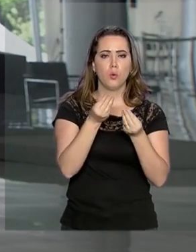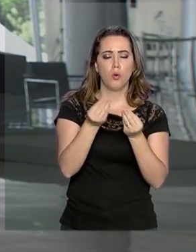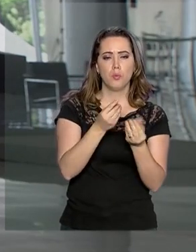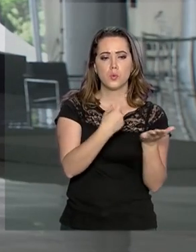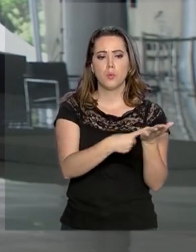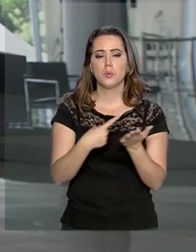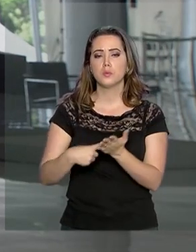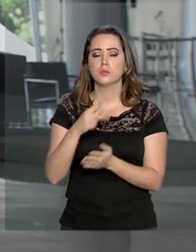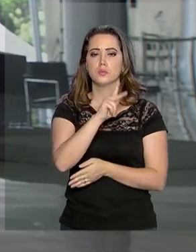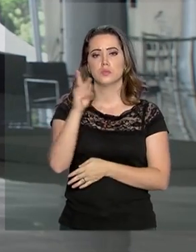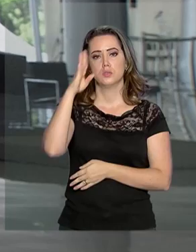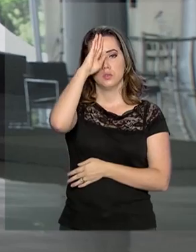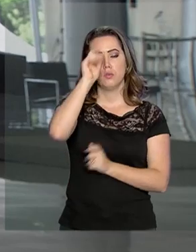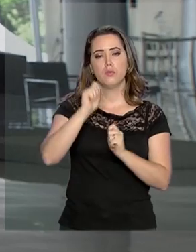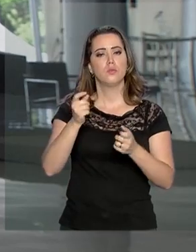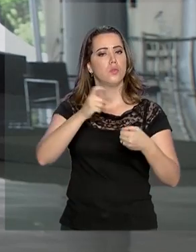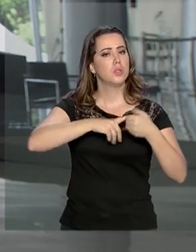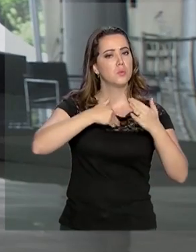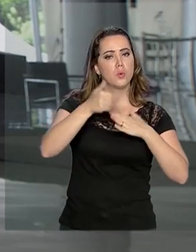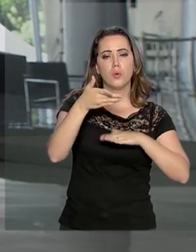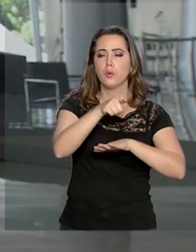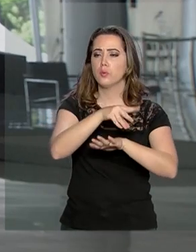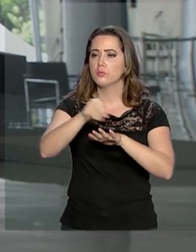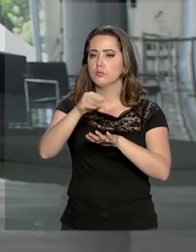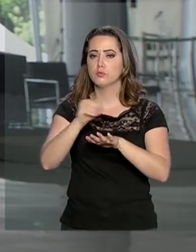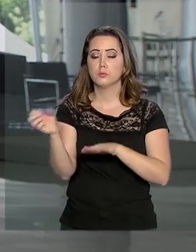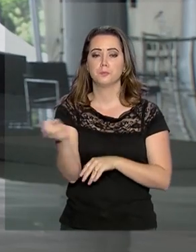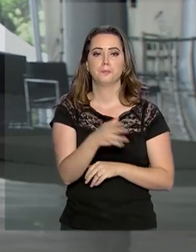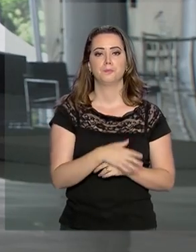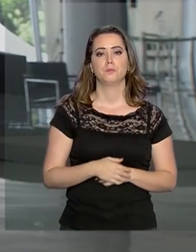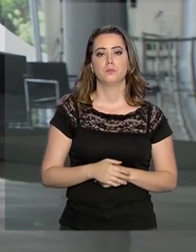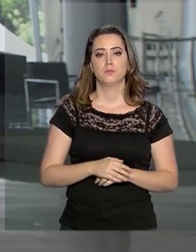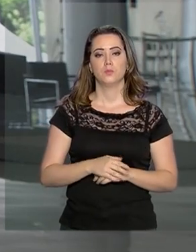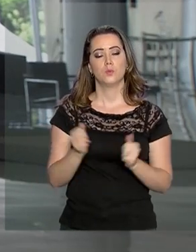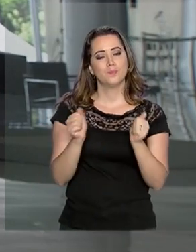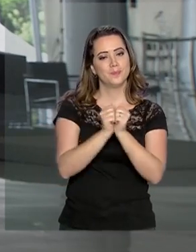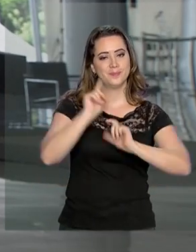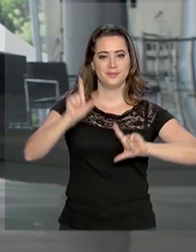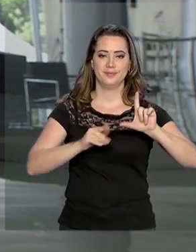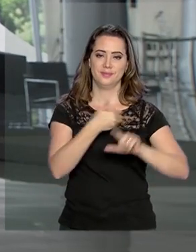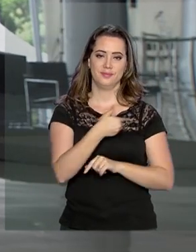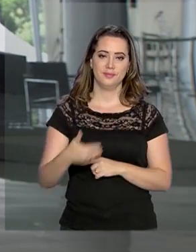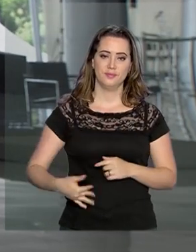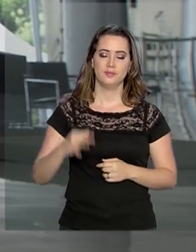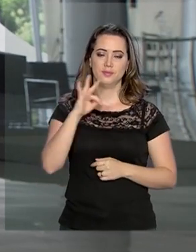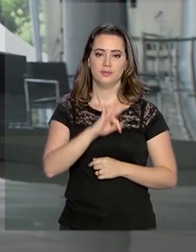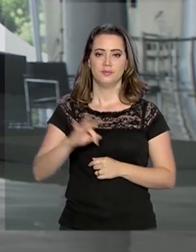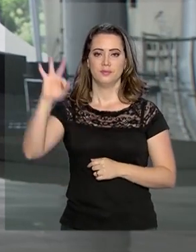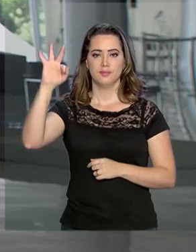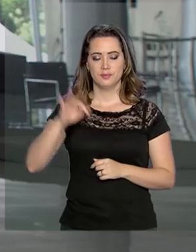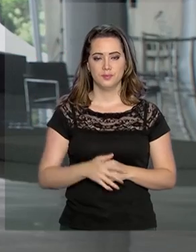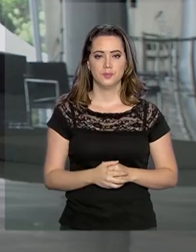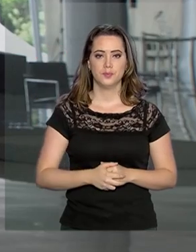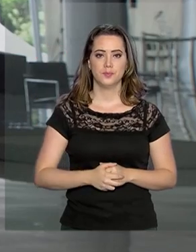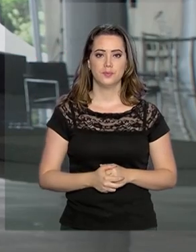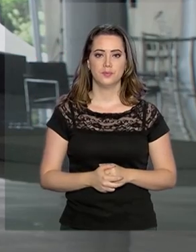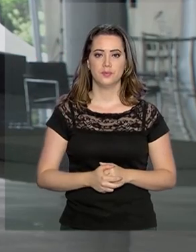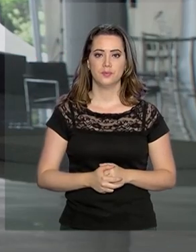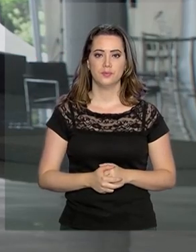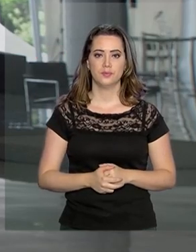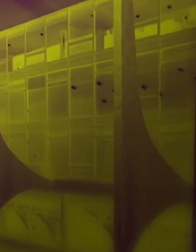do presidente Jair bolsonaro podemos voltar a qualquer momento com outras informações Continue com a gente na NBR a TV do Governo